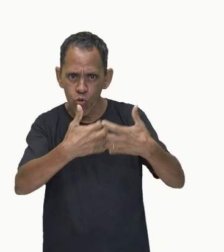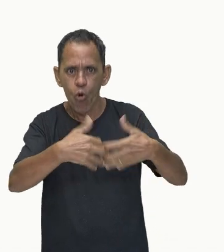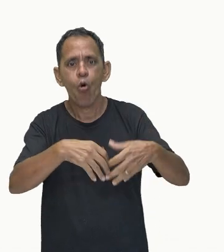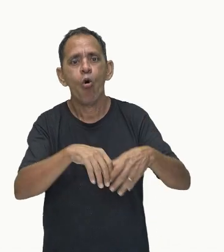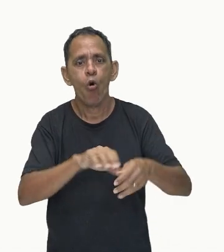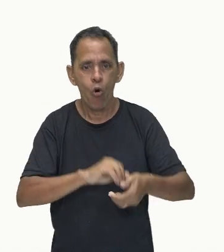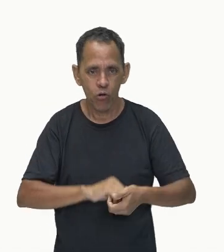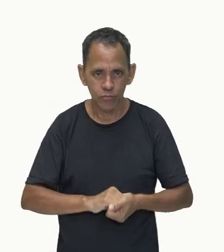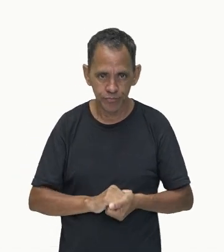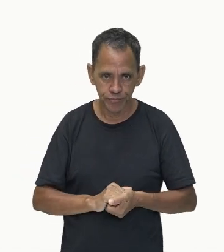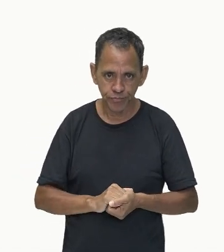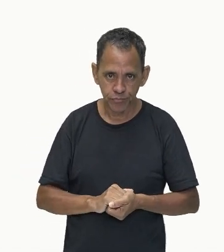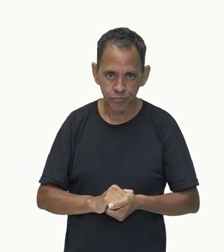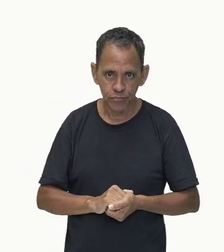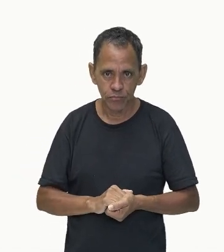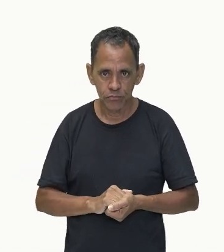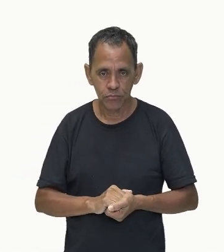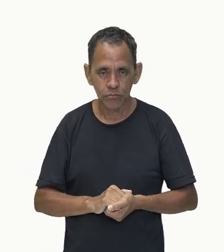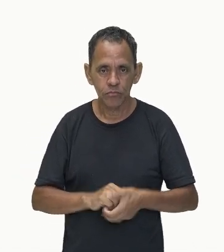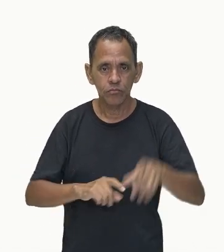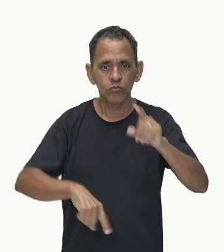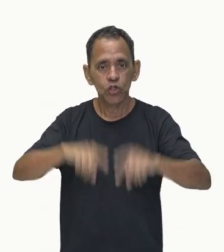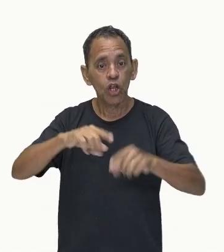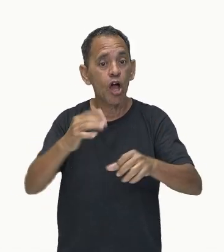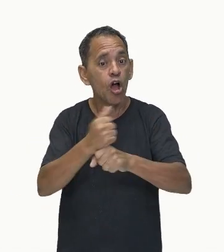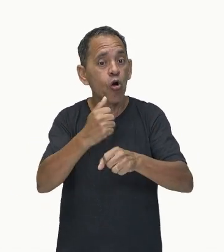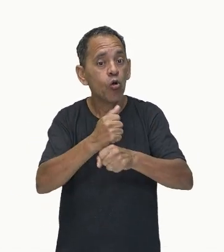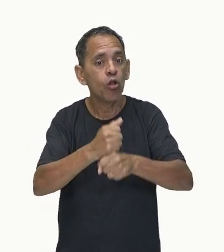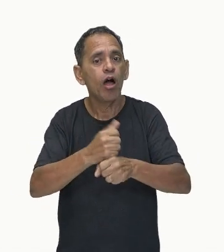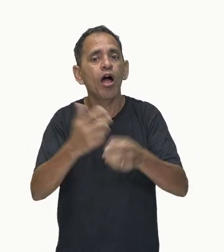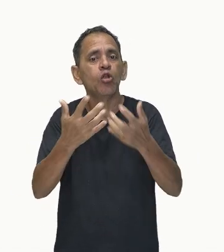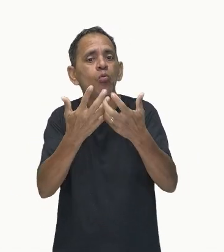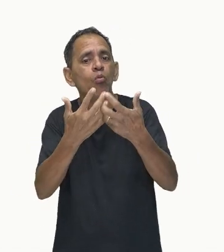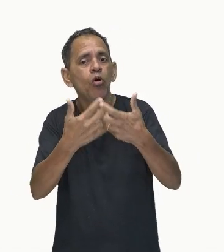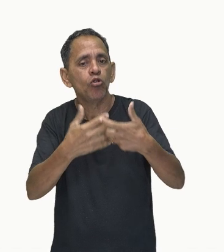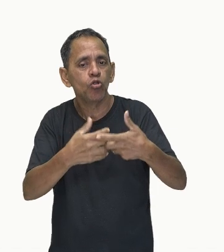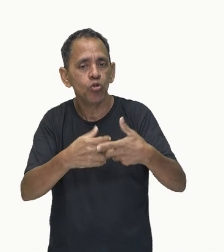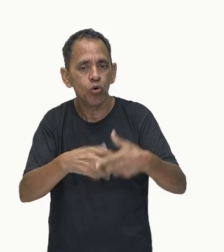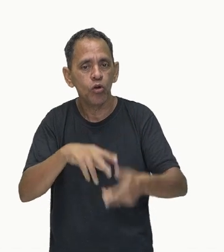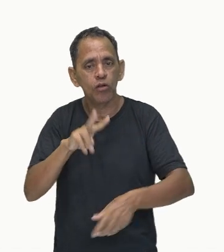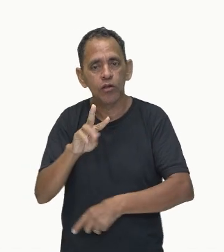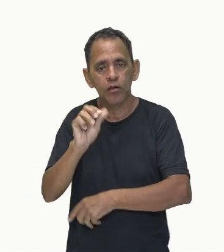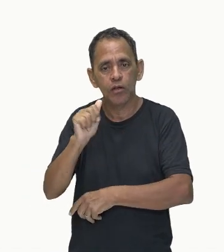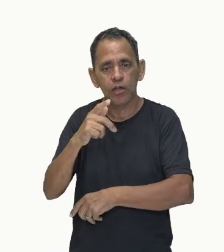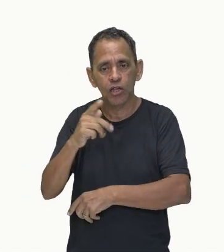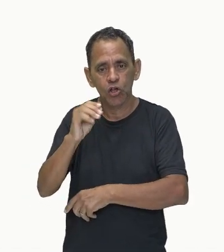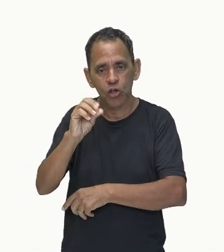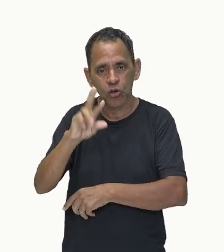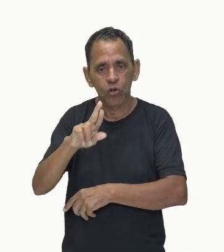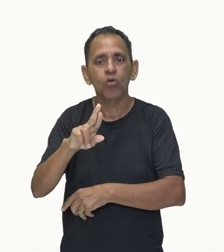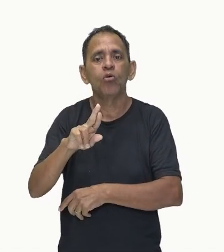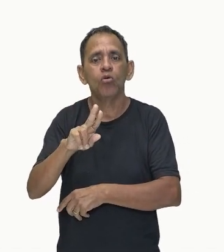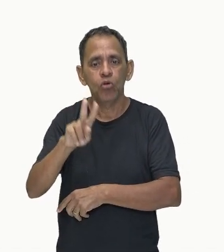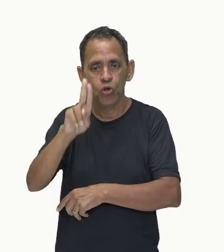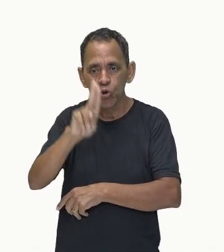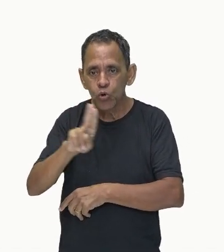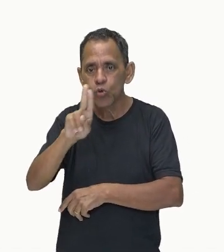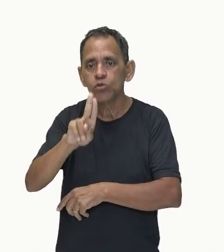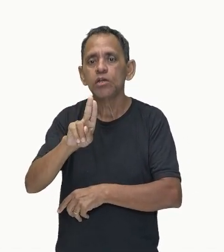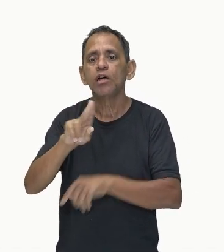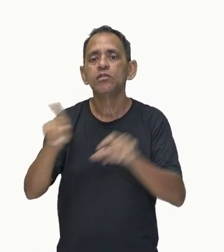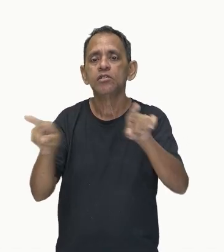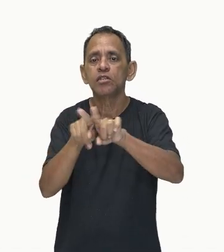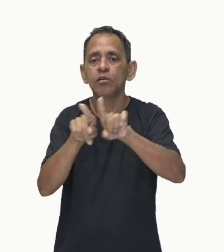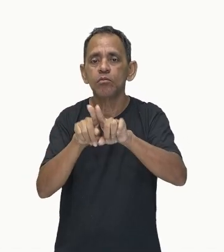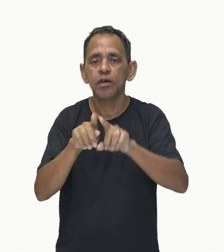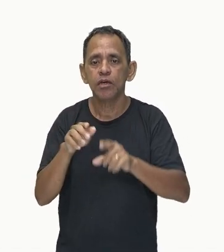735,5 watts. E o horsepower, que é o HP, né? Muito utilizado aí nos motores de rabeta, por exemplo, né?